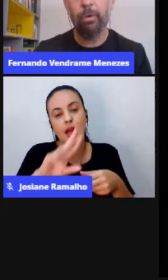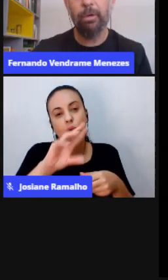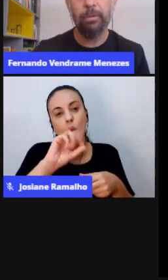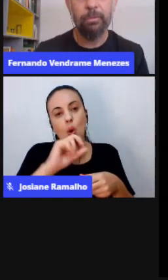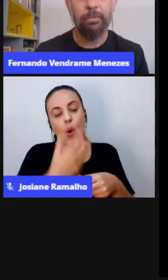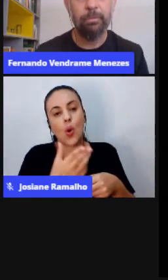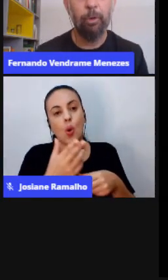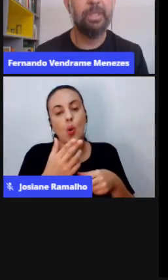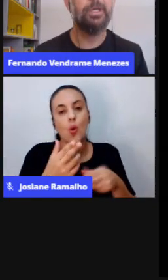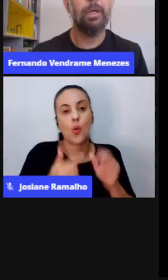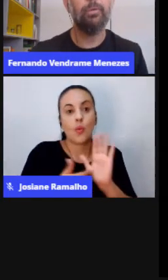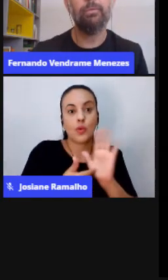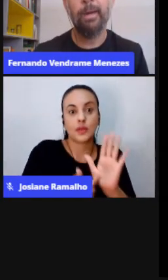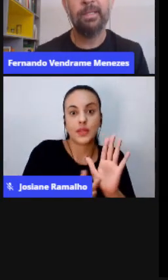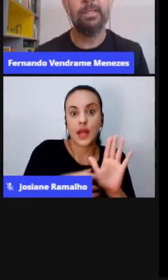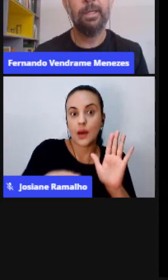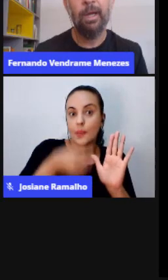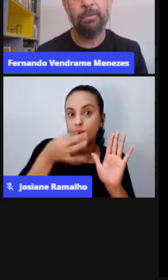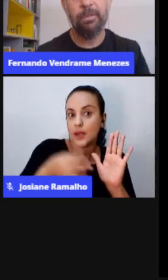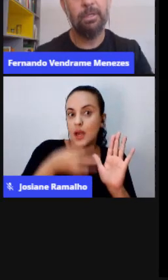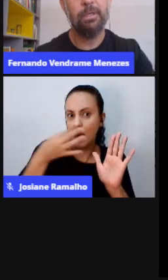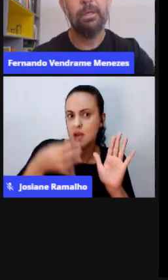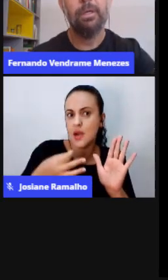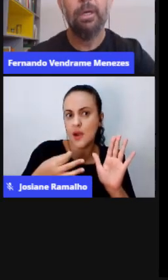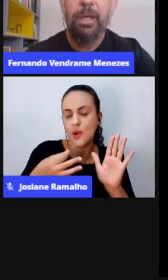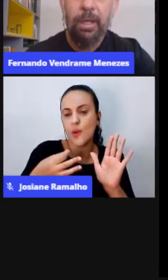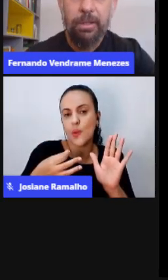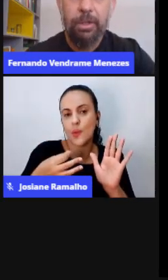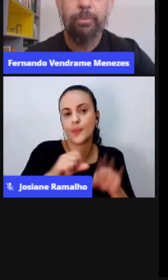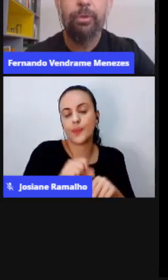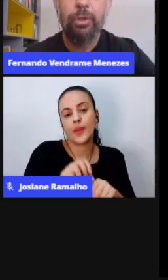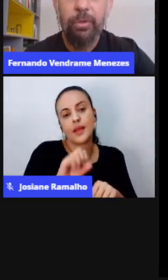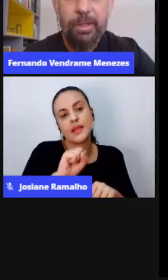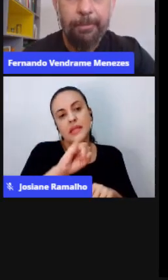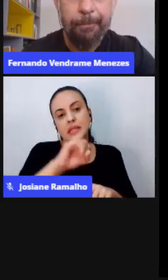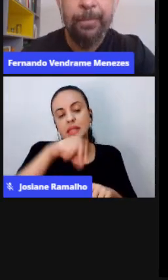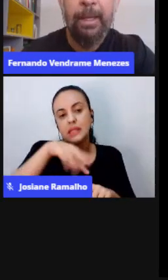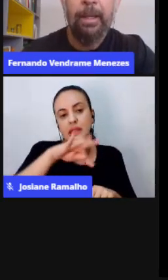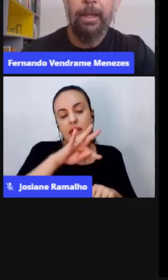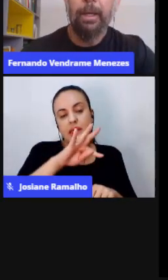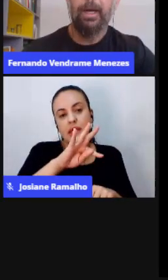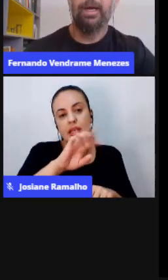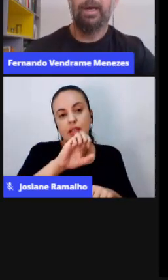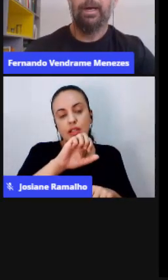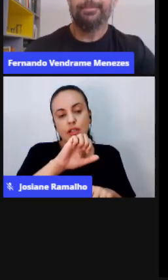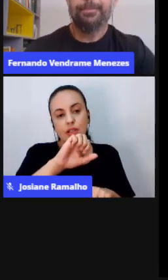enfim, expor uma opinião com base em dados e esse tipo de coisa.